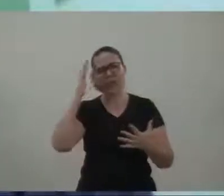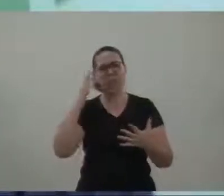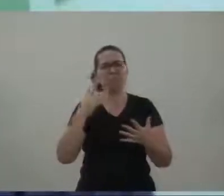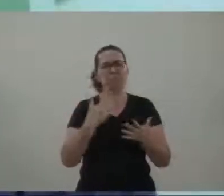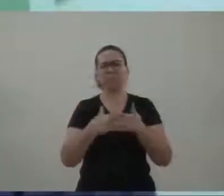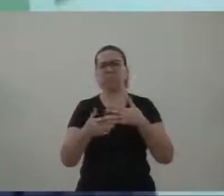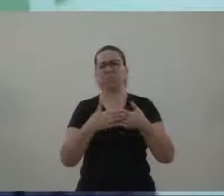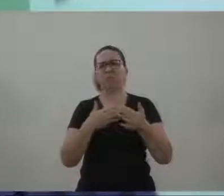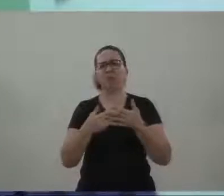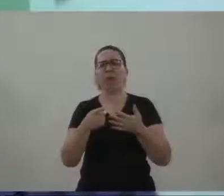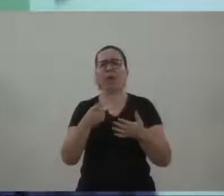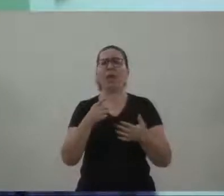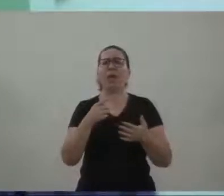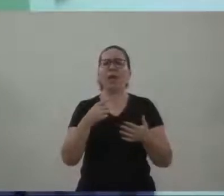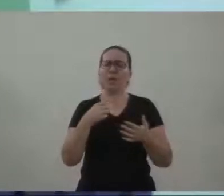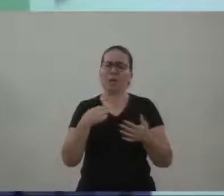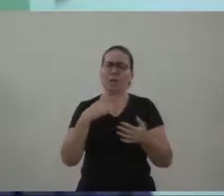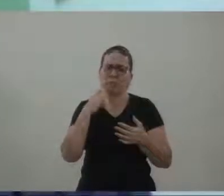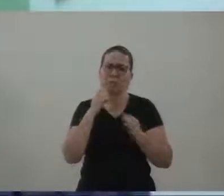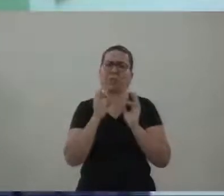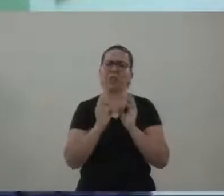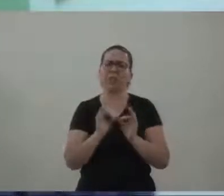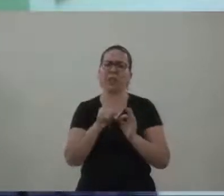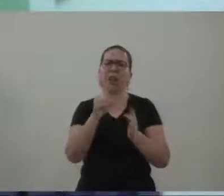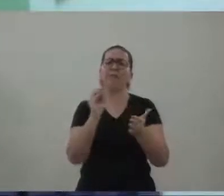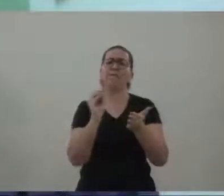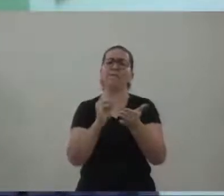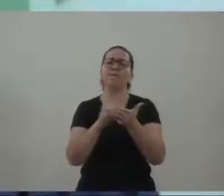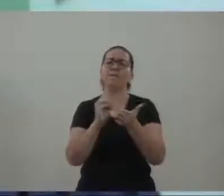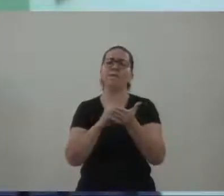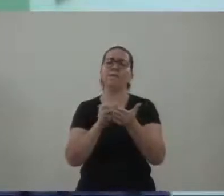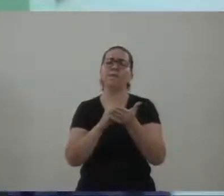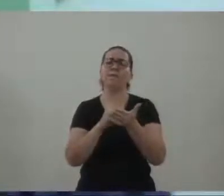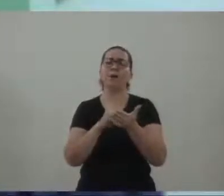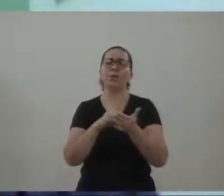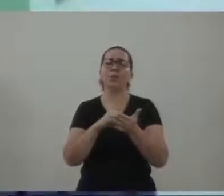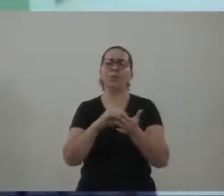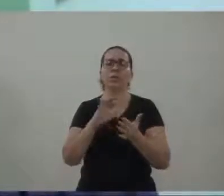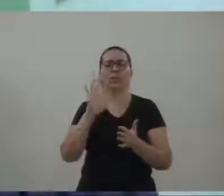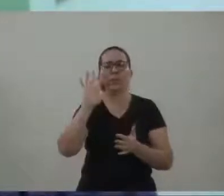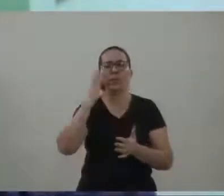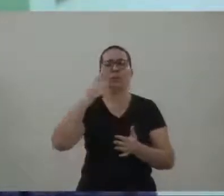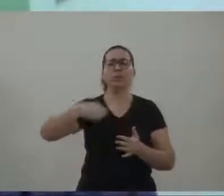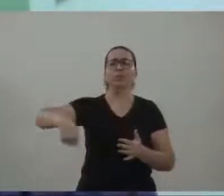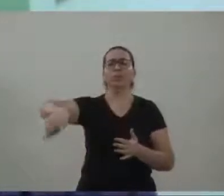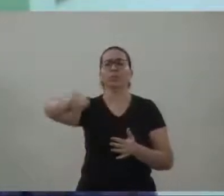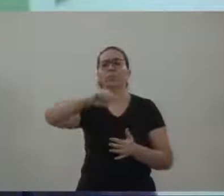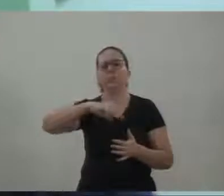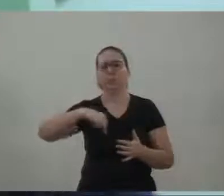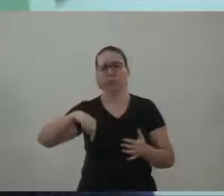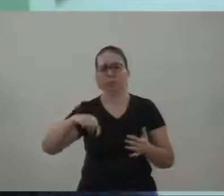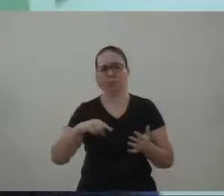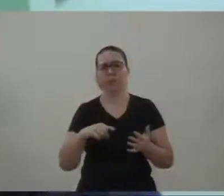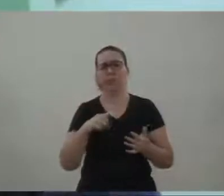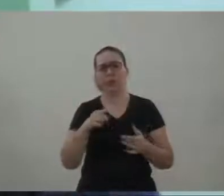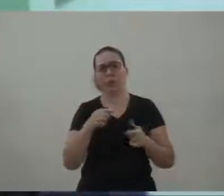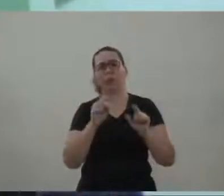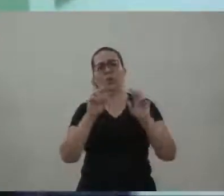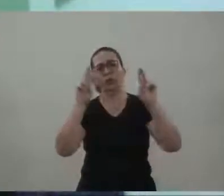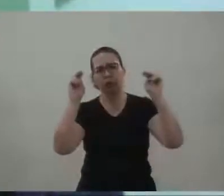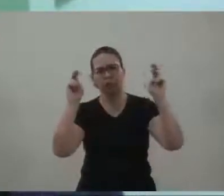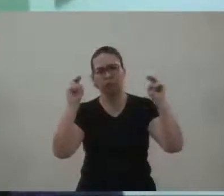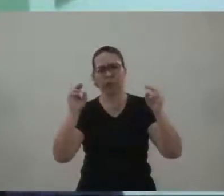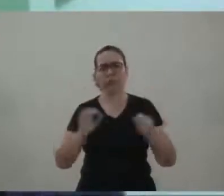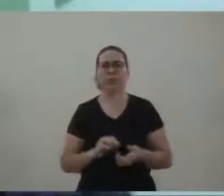quiser. E a conclusão que eu concordo é a falta de solução para aquela Praça do Aquário, né? Então, esse é um dos assuntos